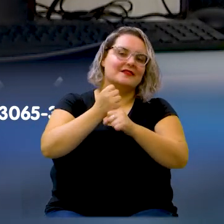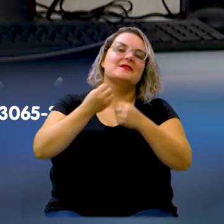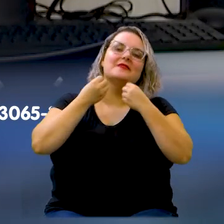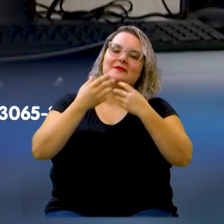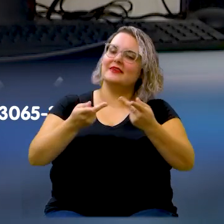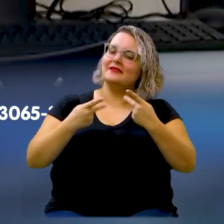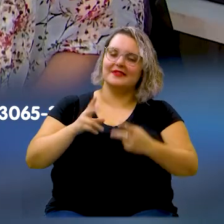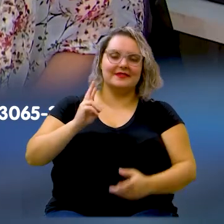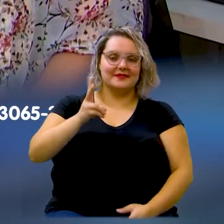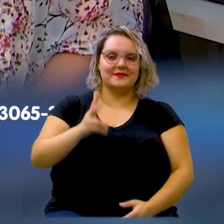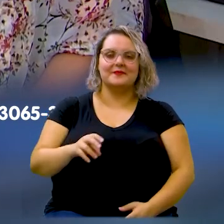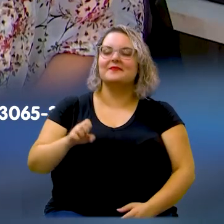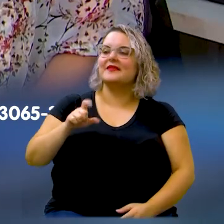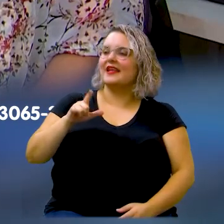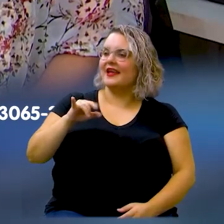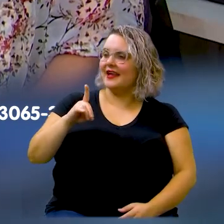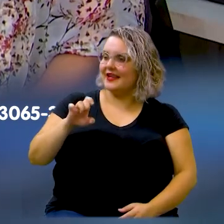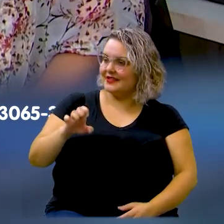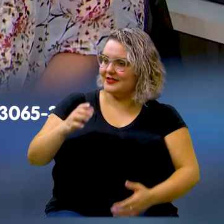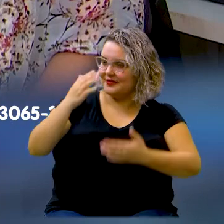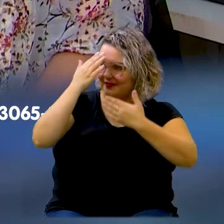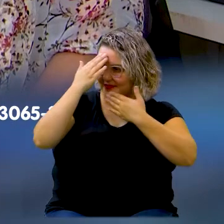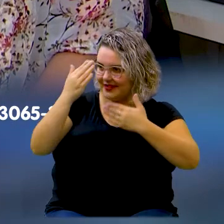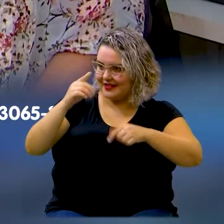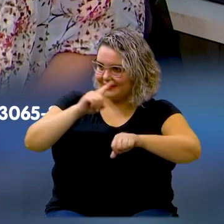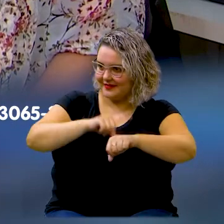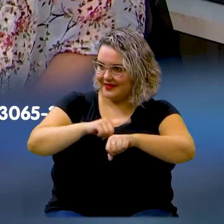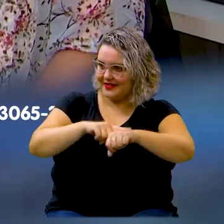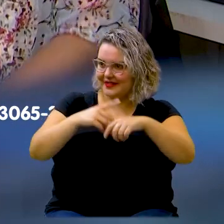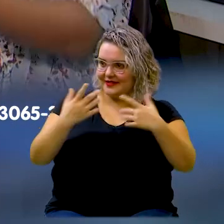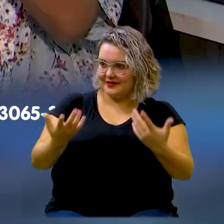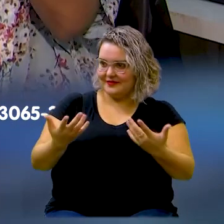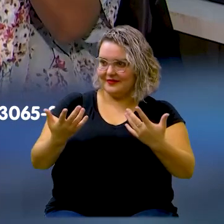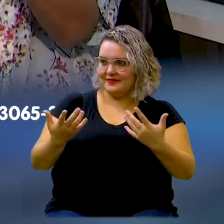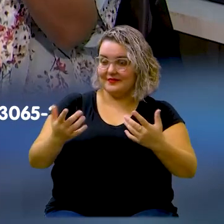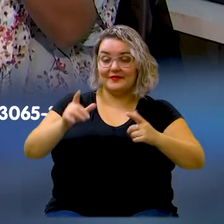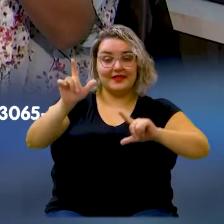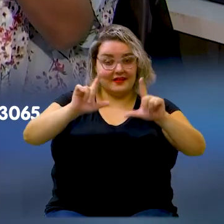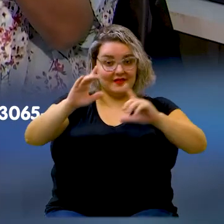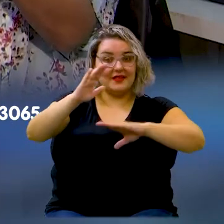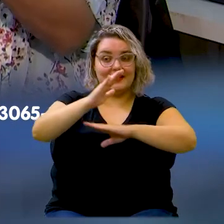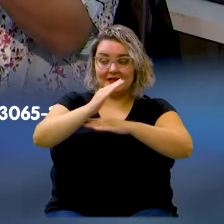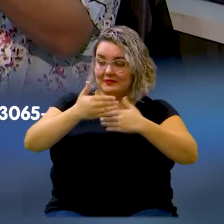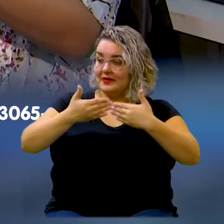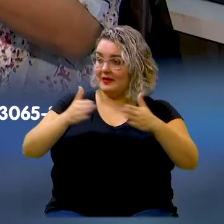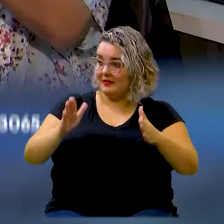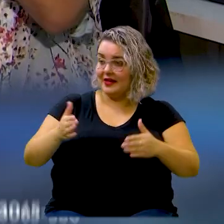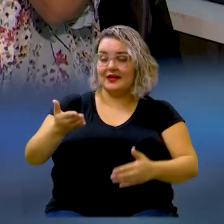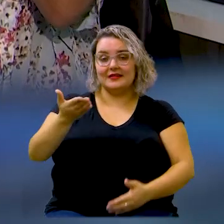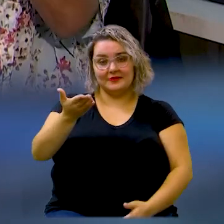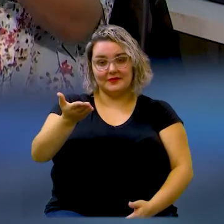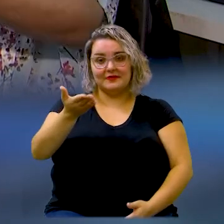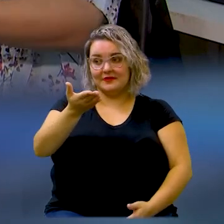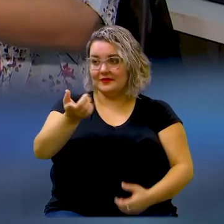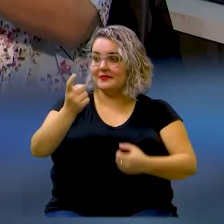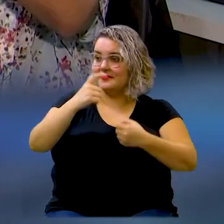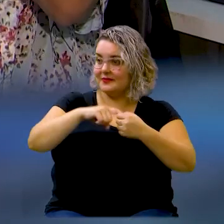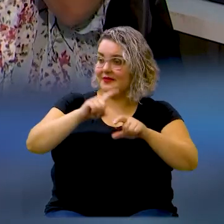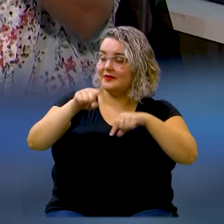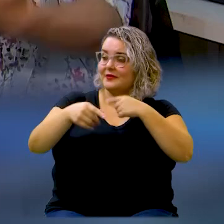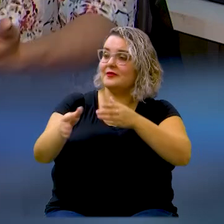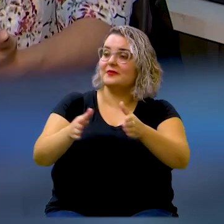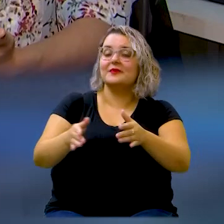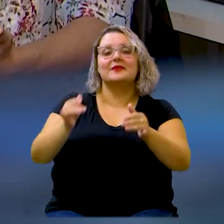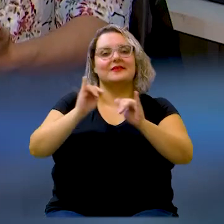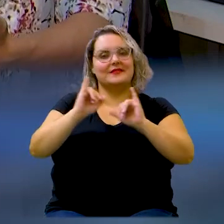serão bem-vindos. Elide, obrigada novamente pelo seu tempo. A TV Câmara fica de portas abertas para vocês voltar em outro momento,